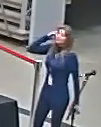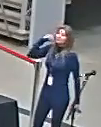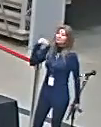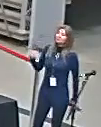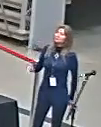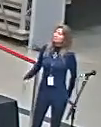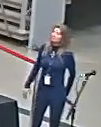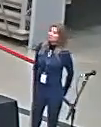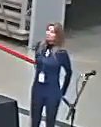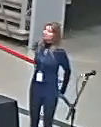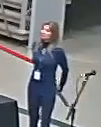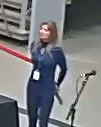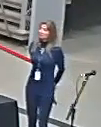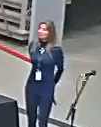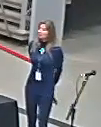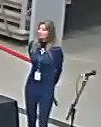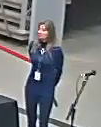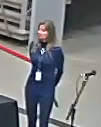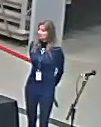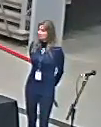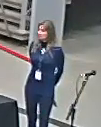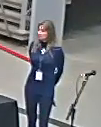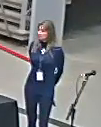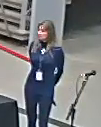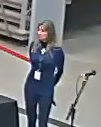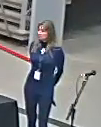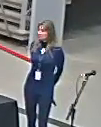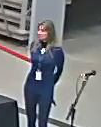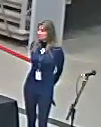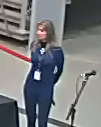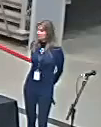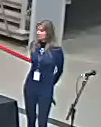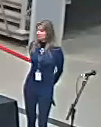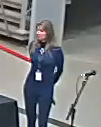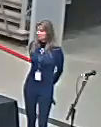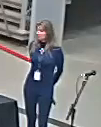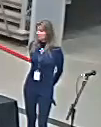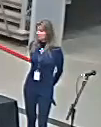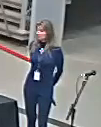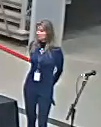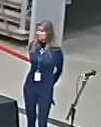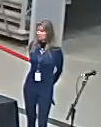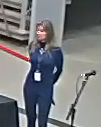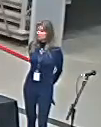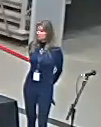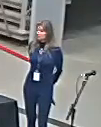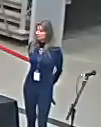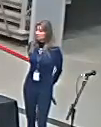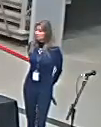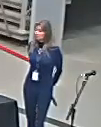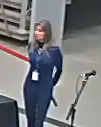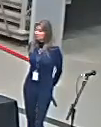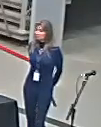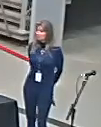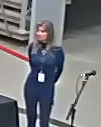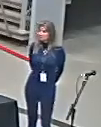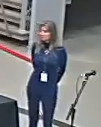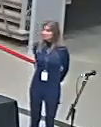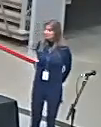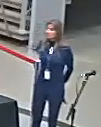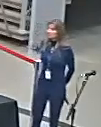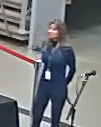votado que seja encaminhado pedido de providências à secretaria de transporte e obras